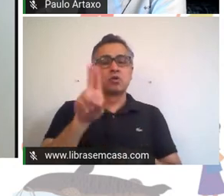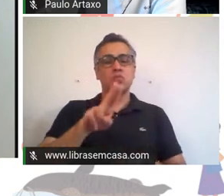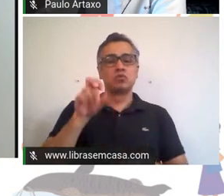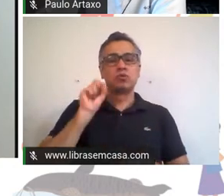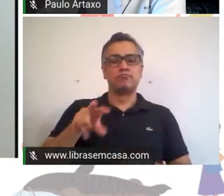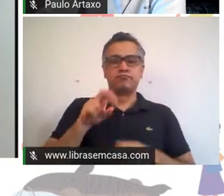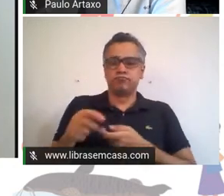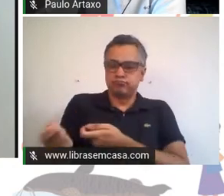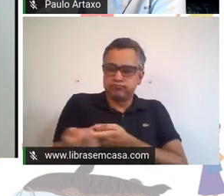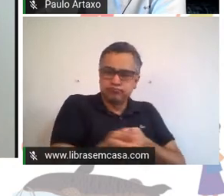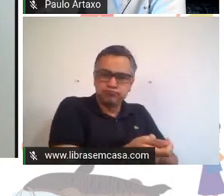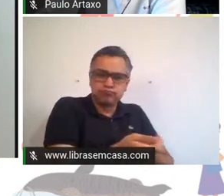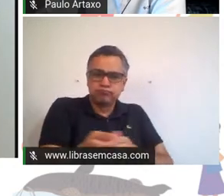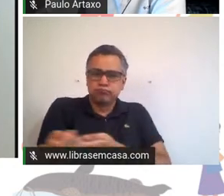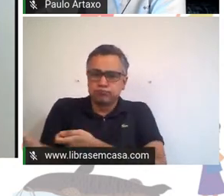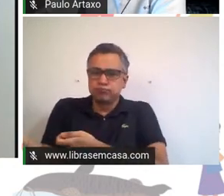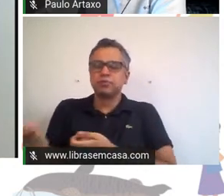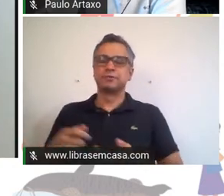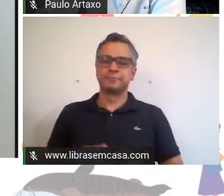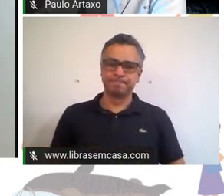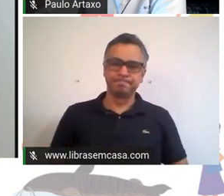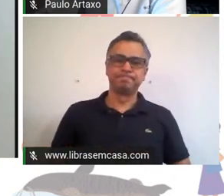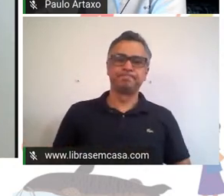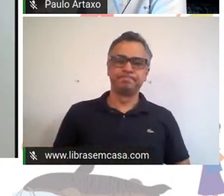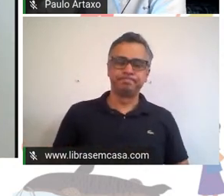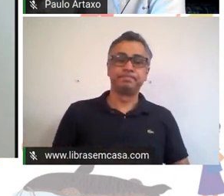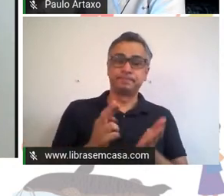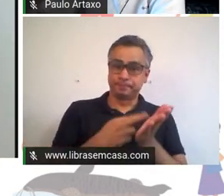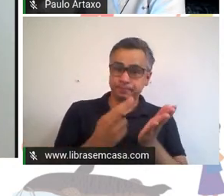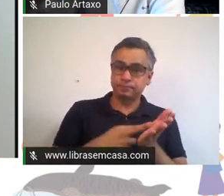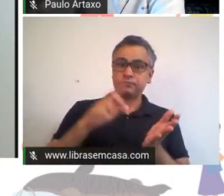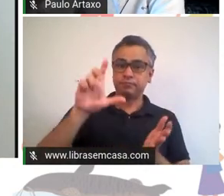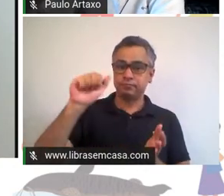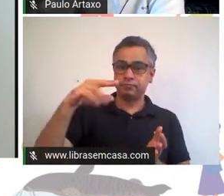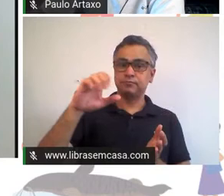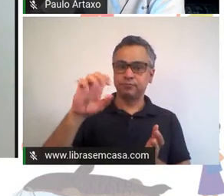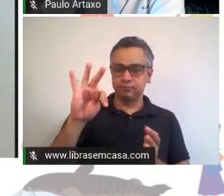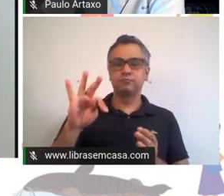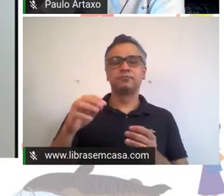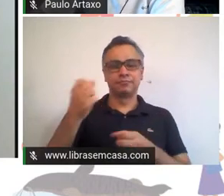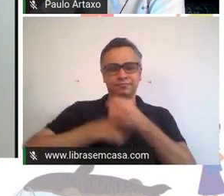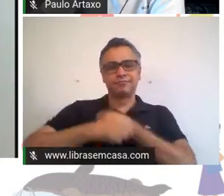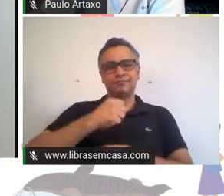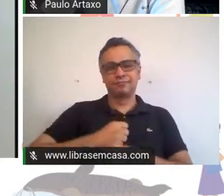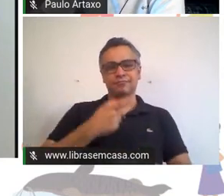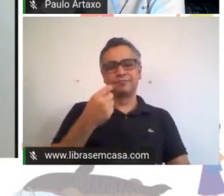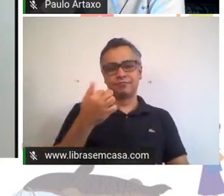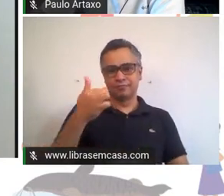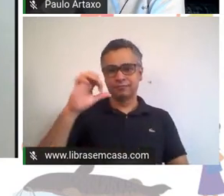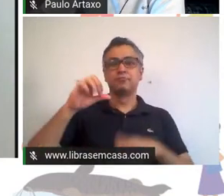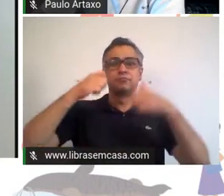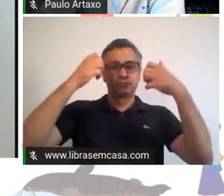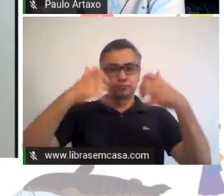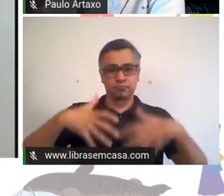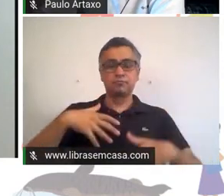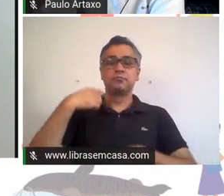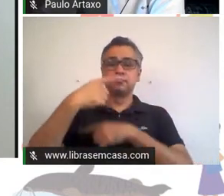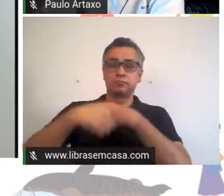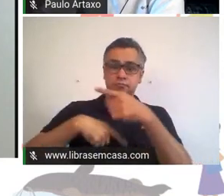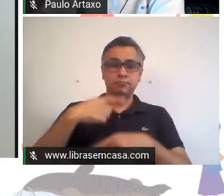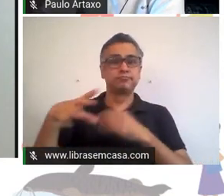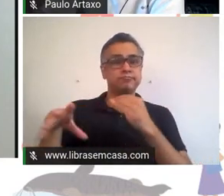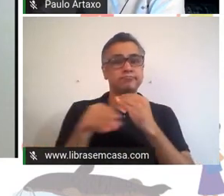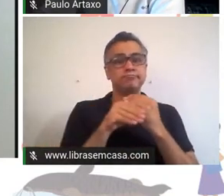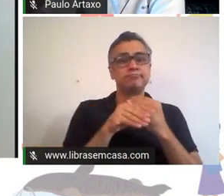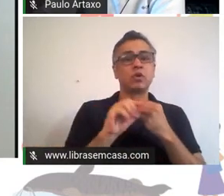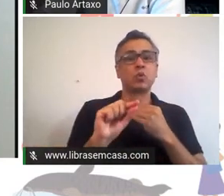que eu estou descrevendo, que foi apresentado pelo Lancet em 2019, veio se somar a pandemia, que não dá para esquecer esse momento que a gente está vivendo